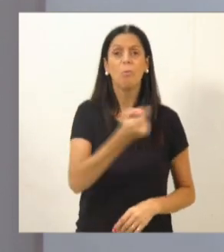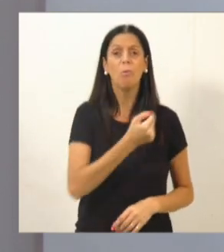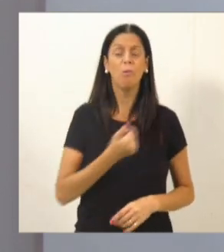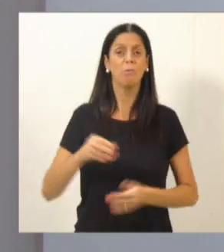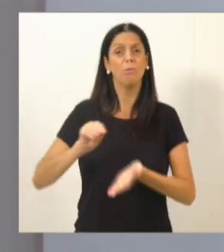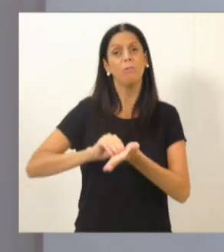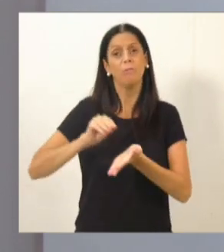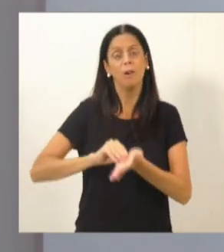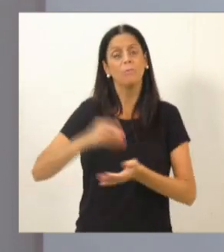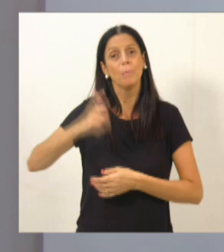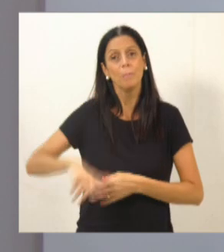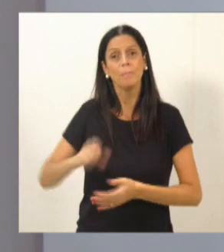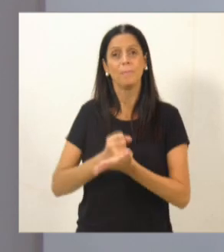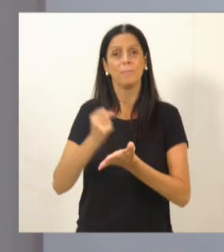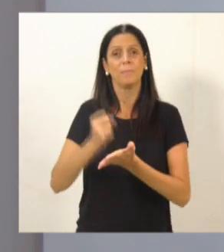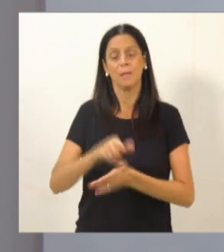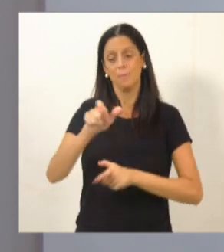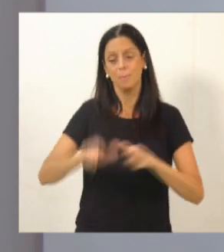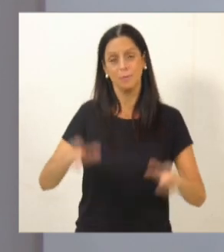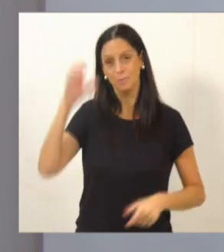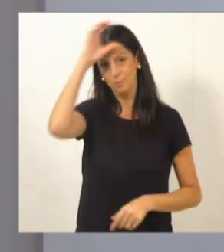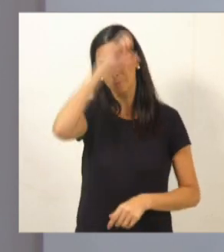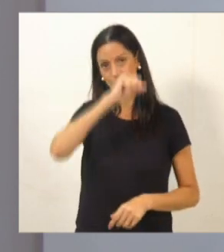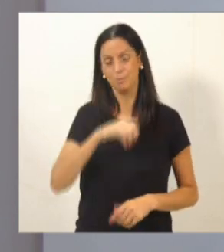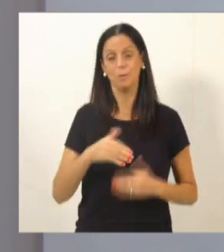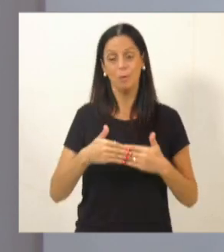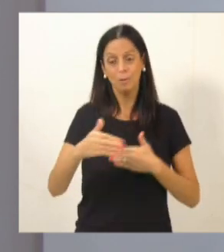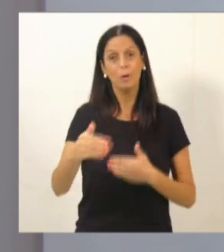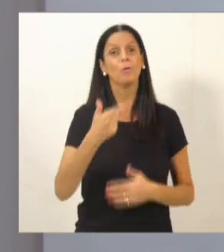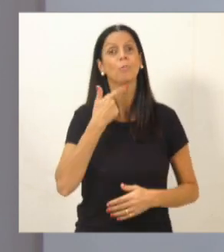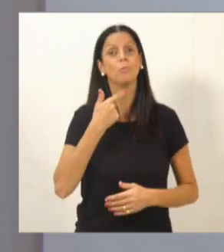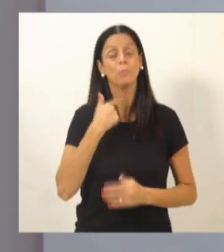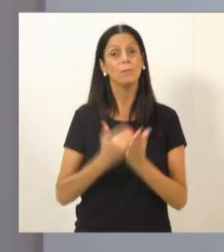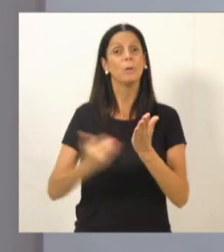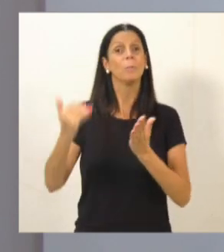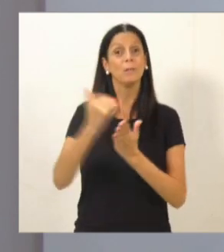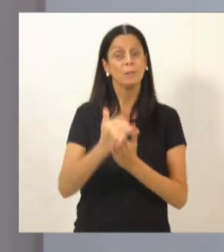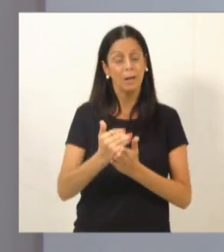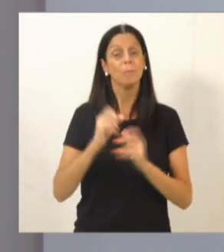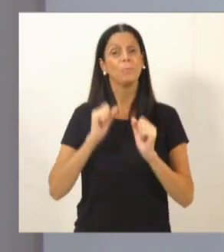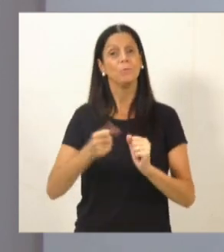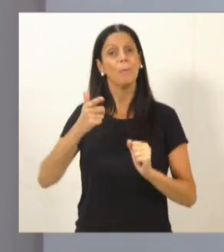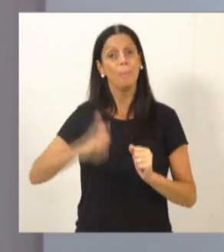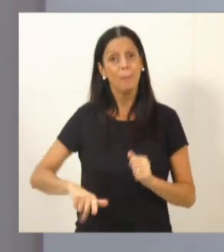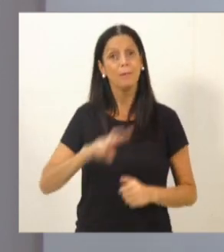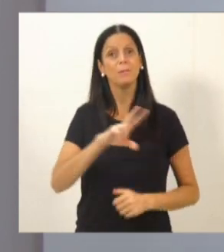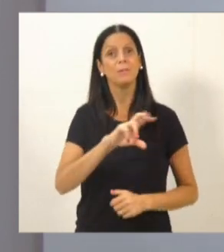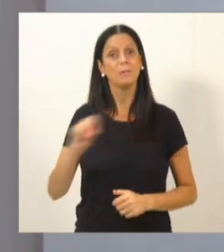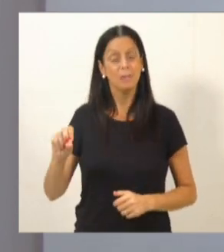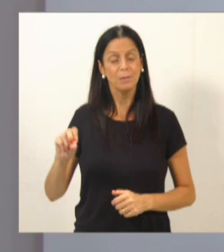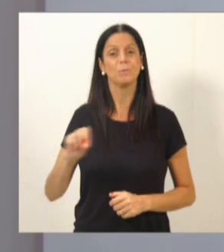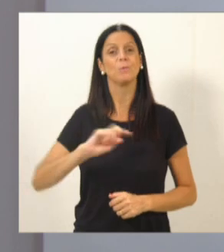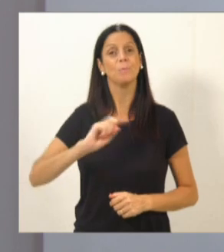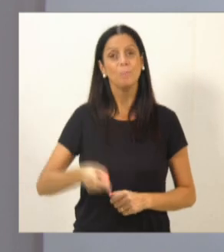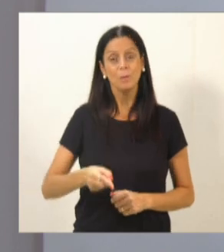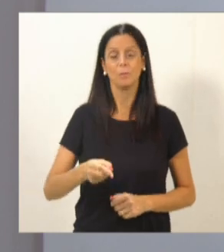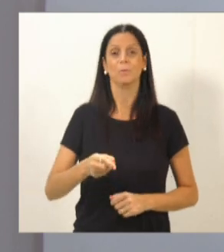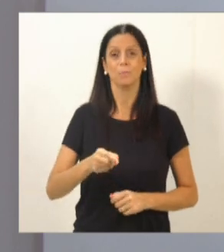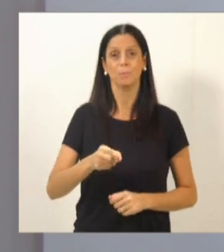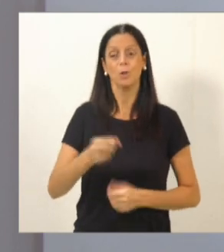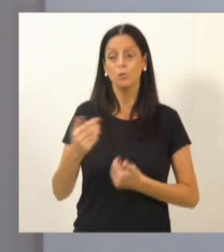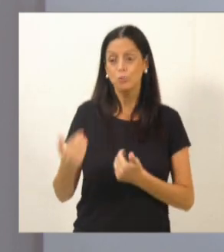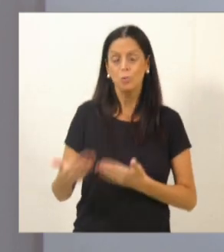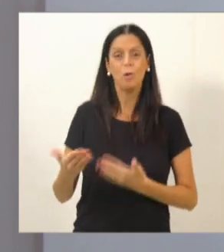para mais aproximadamente 500 mil aprendizes no Brasil, e isso a cada ano. E esse novo estatuto vai